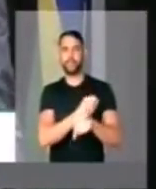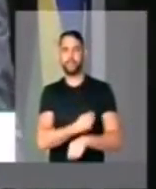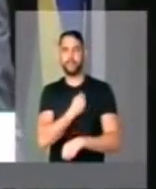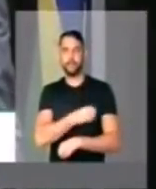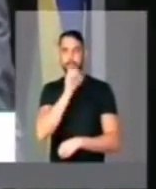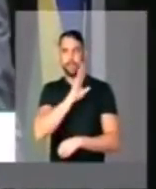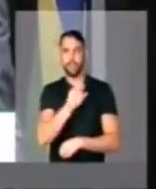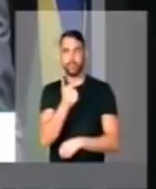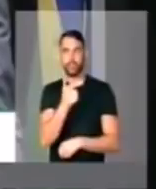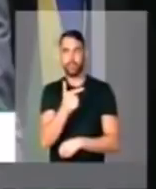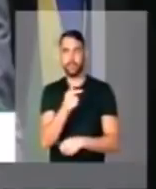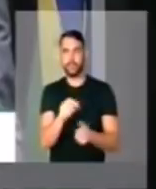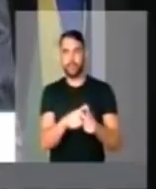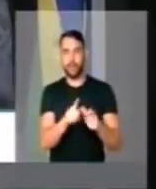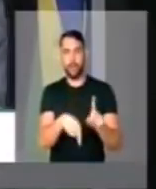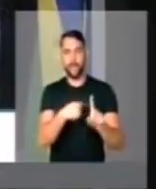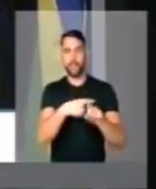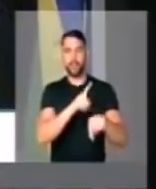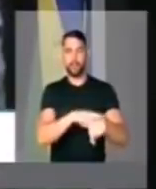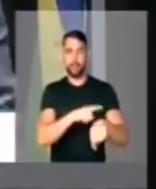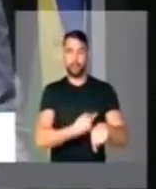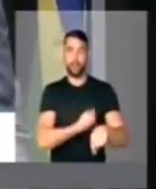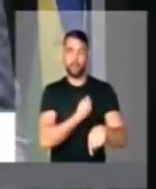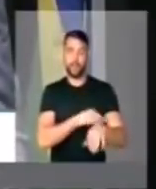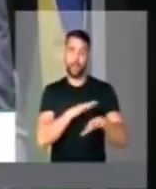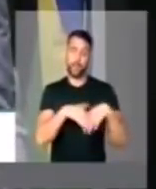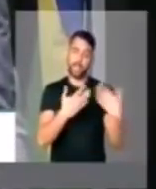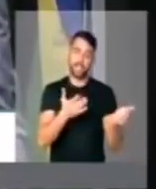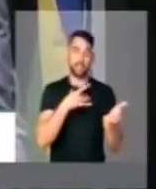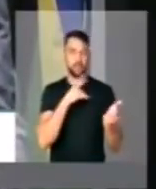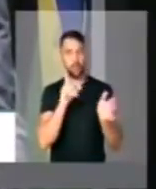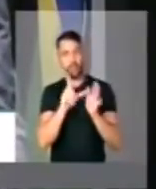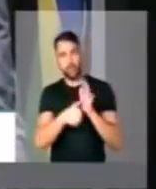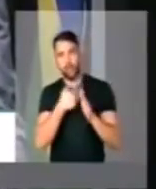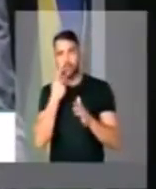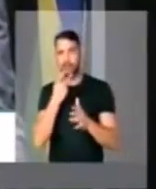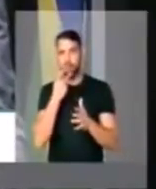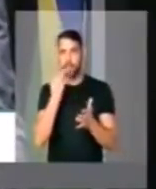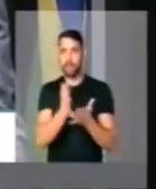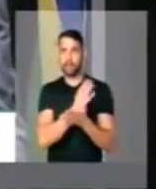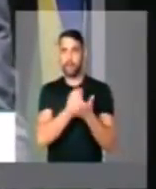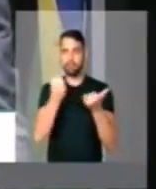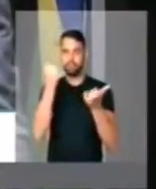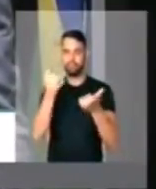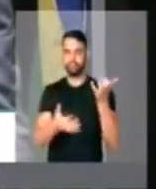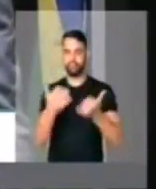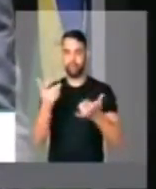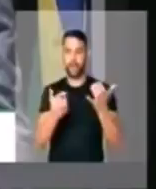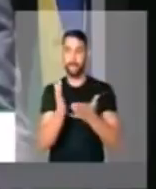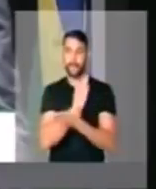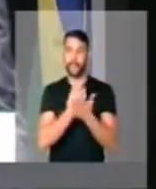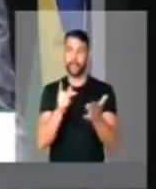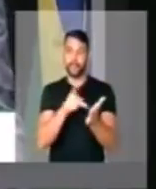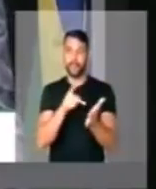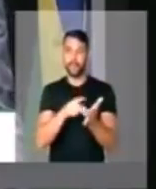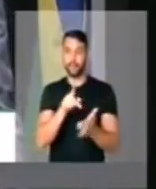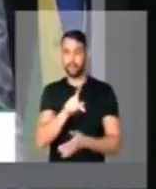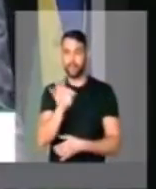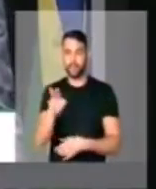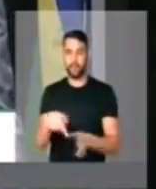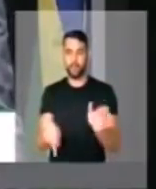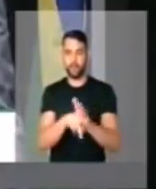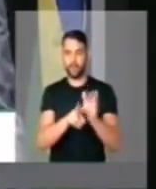vida no Brasil não tivesse crescido. Quanto a isso, eu não vou demorar muito na explanação, porque é evidente, o PT é o